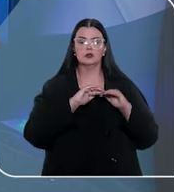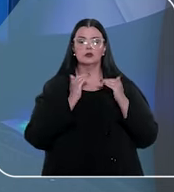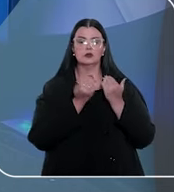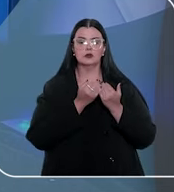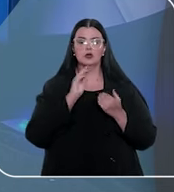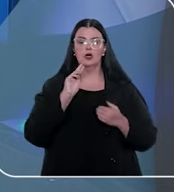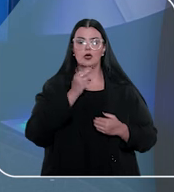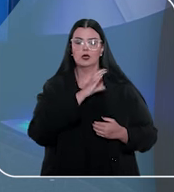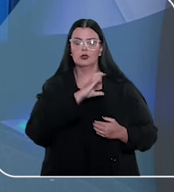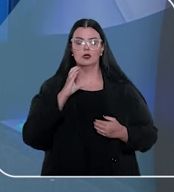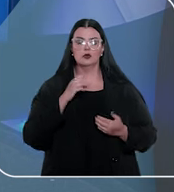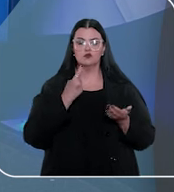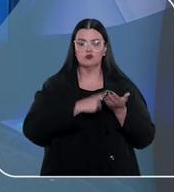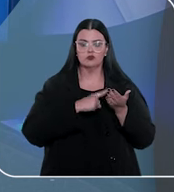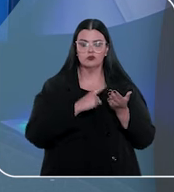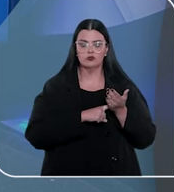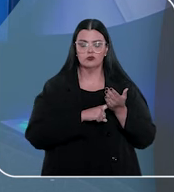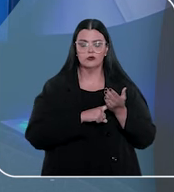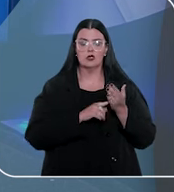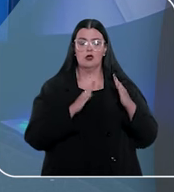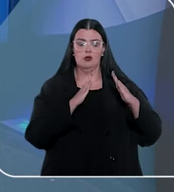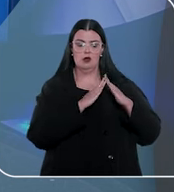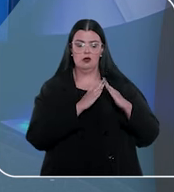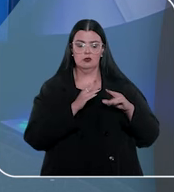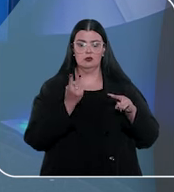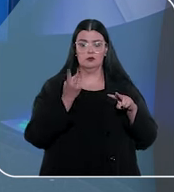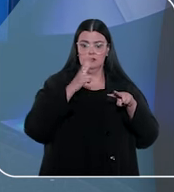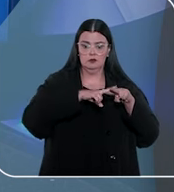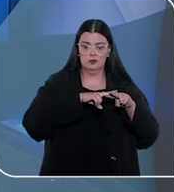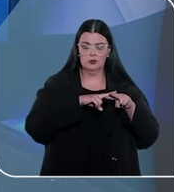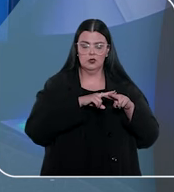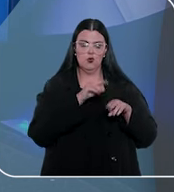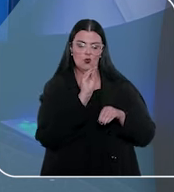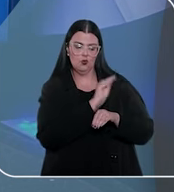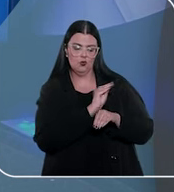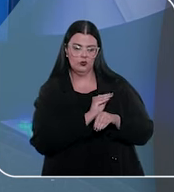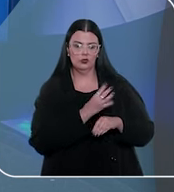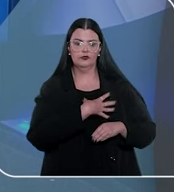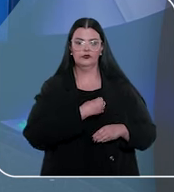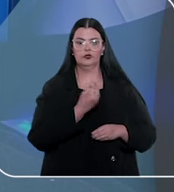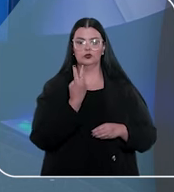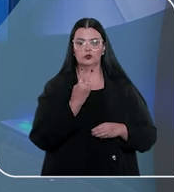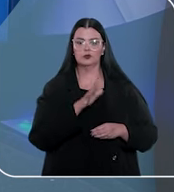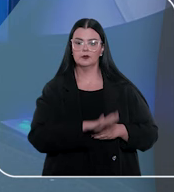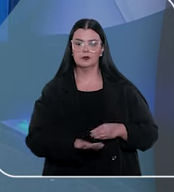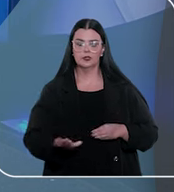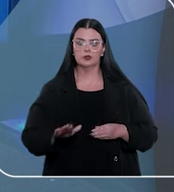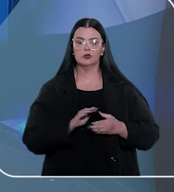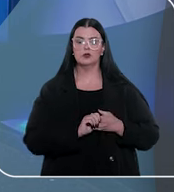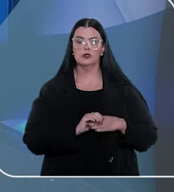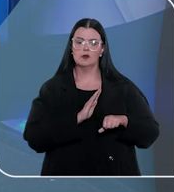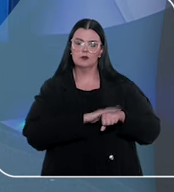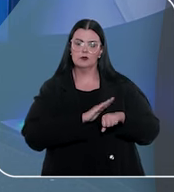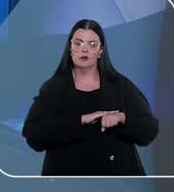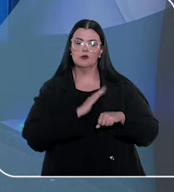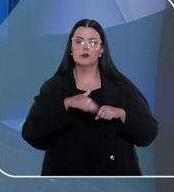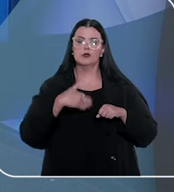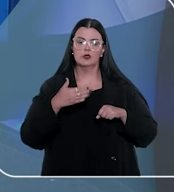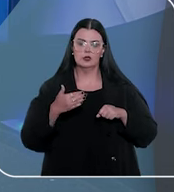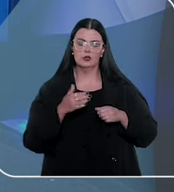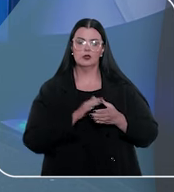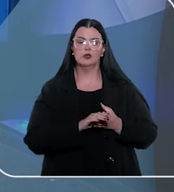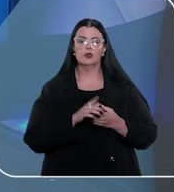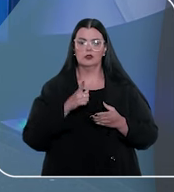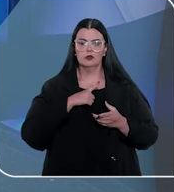abcorpus para uma mulher cumprir prisão em regime domiciliar para poder cuidar De duas filhas pequenas durante o período de